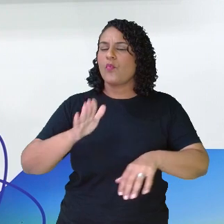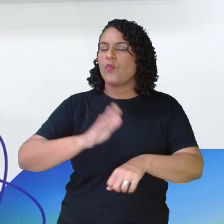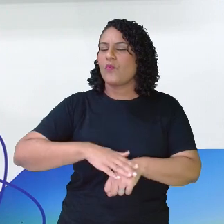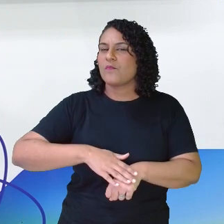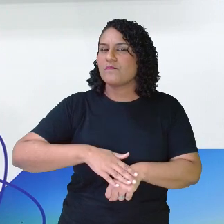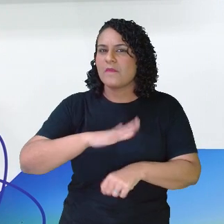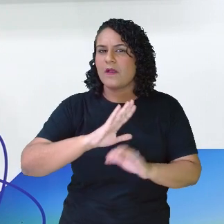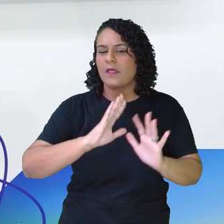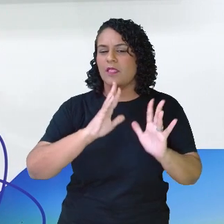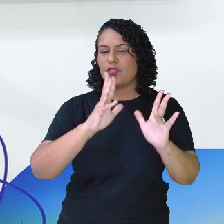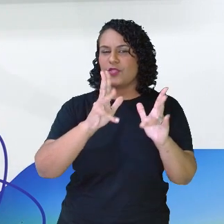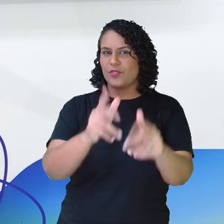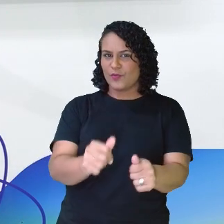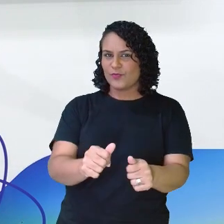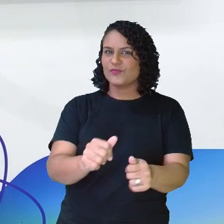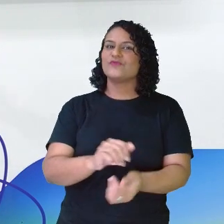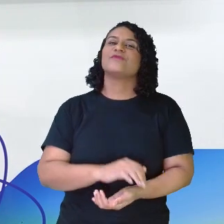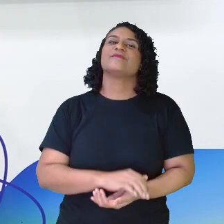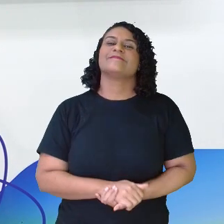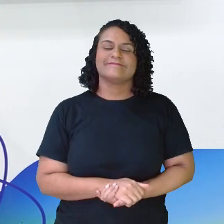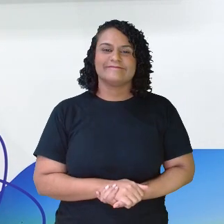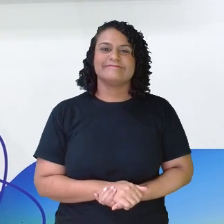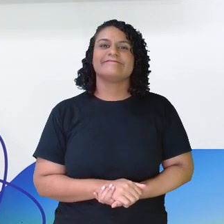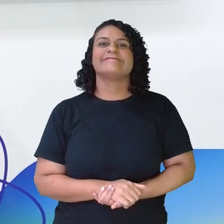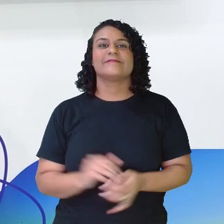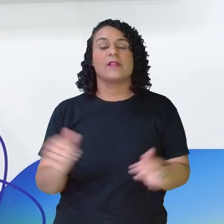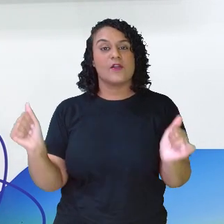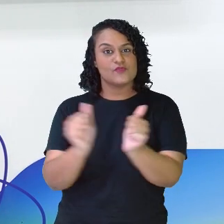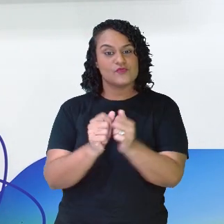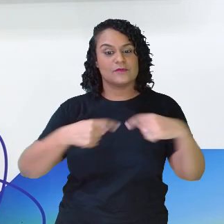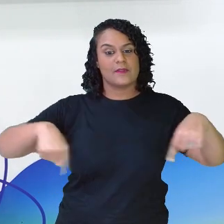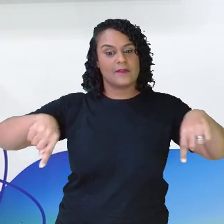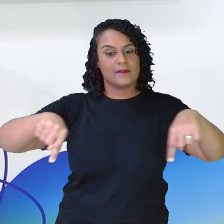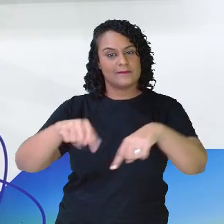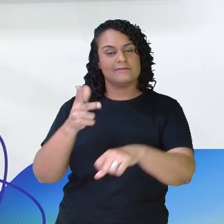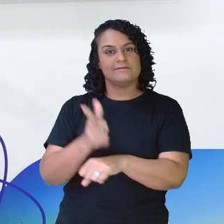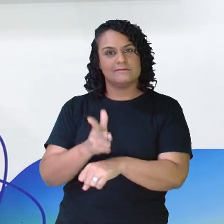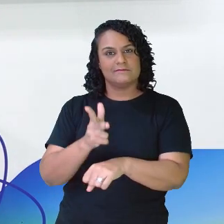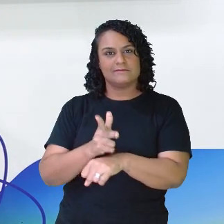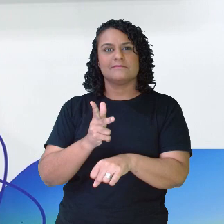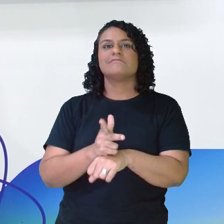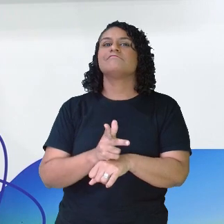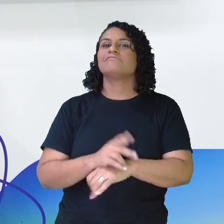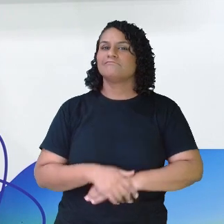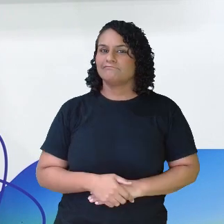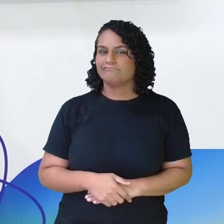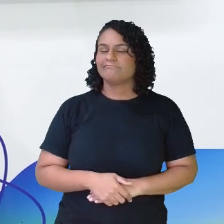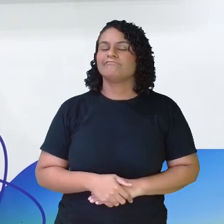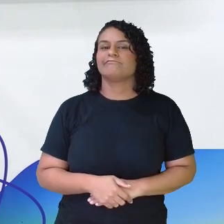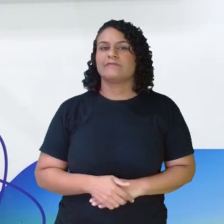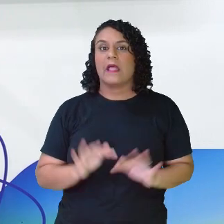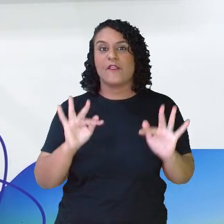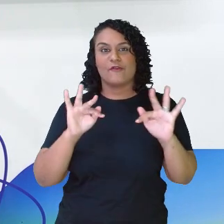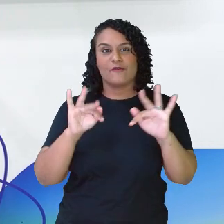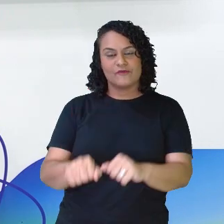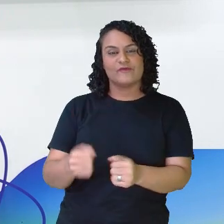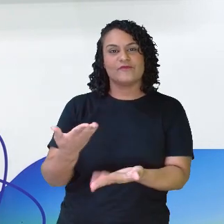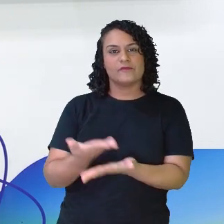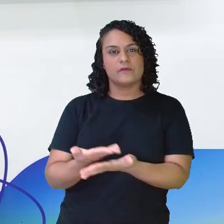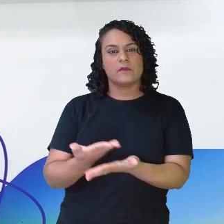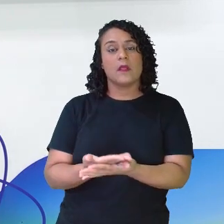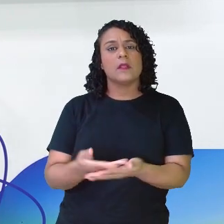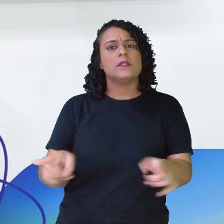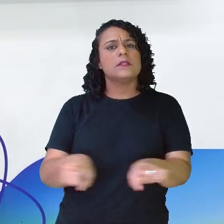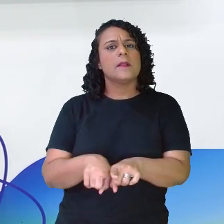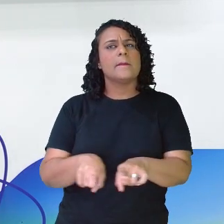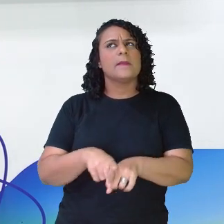acessível para todos e todas. Então, ela está por aqui junto com a gente, vai estar aqui até o final dessa aula, assim